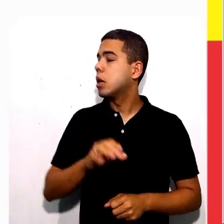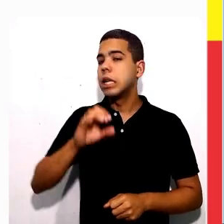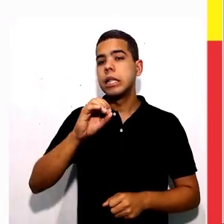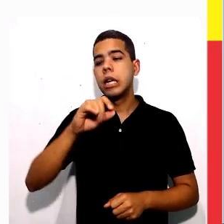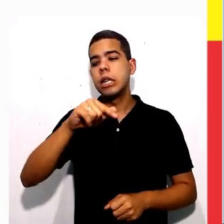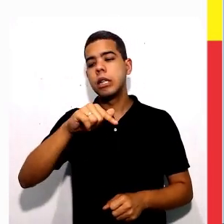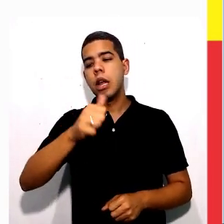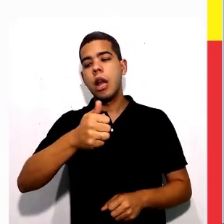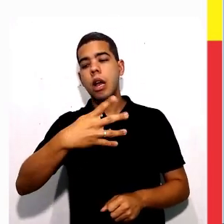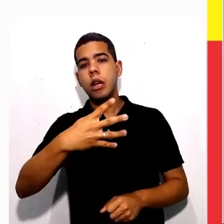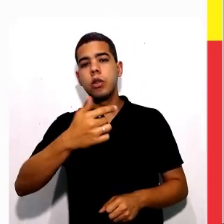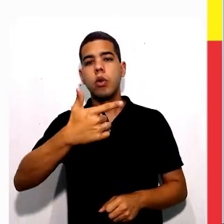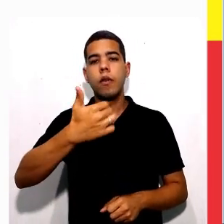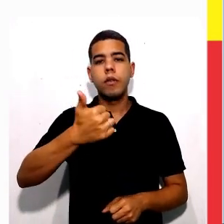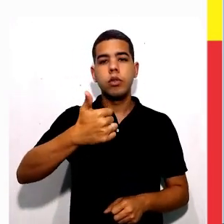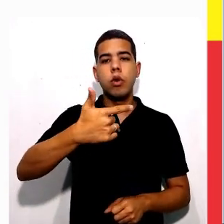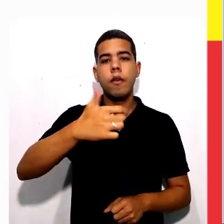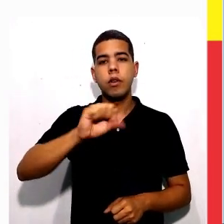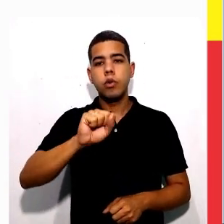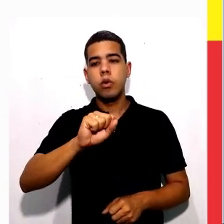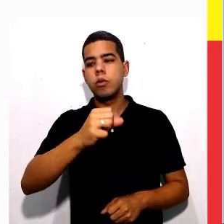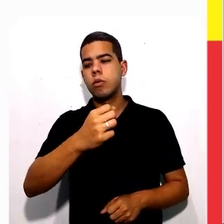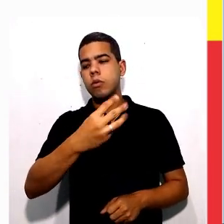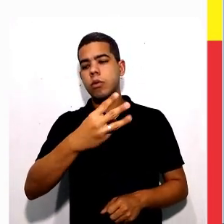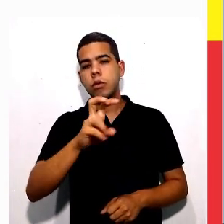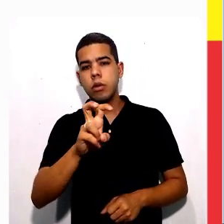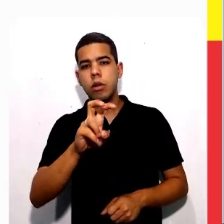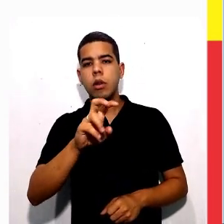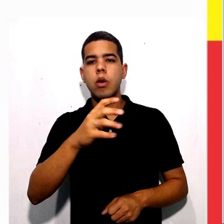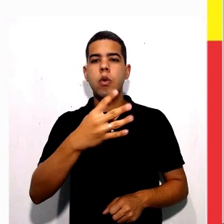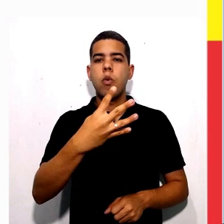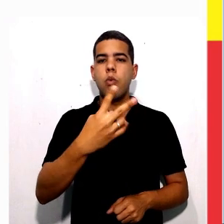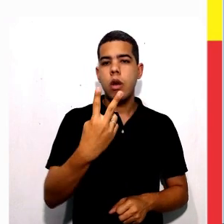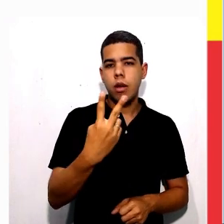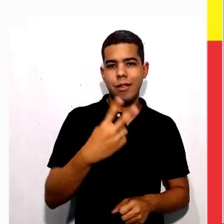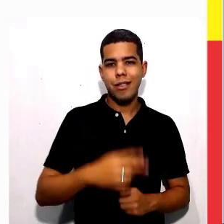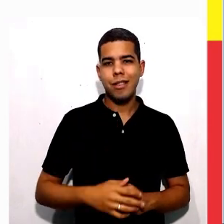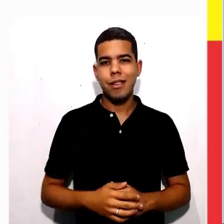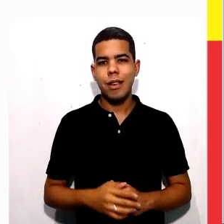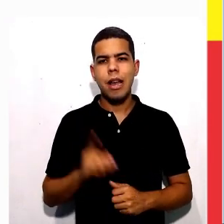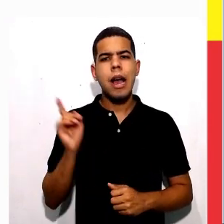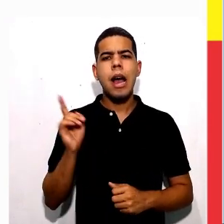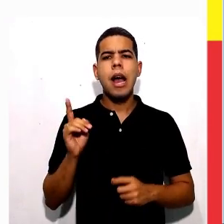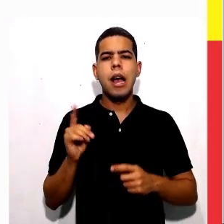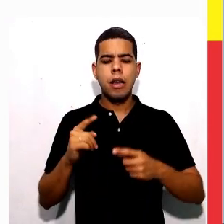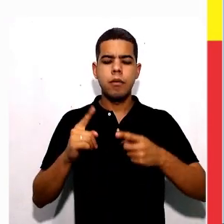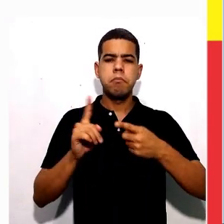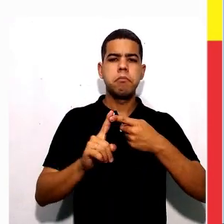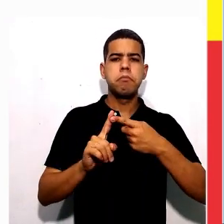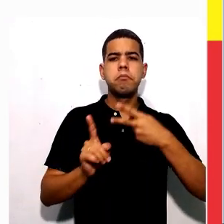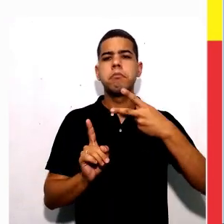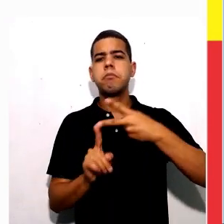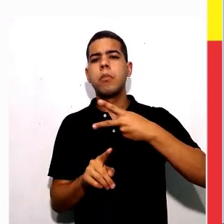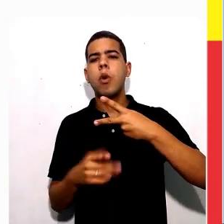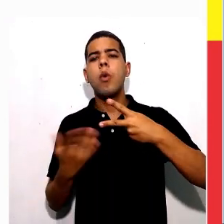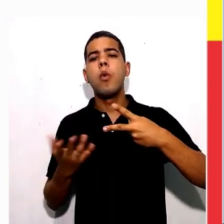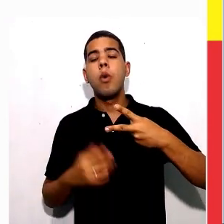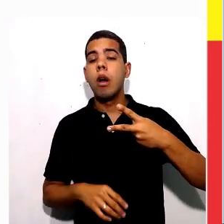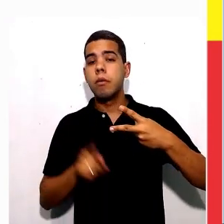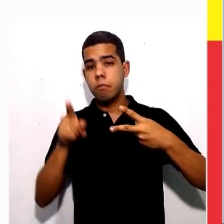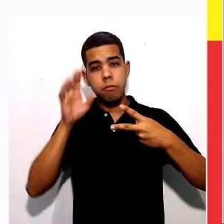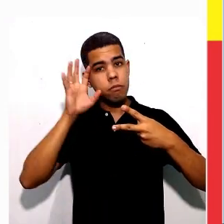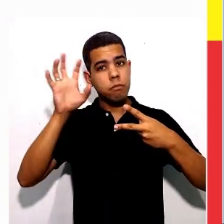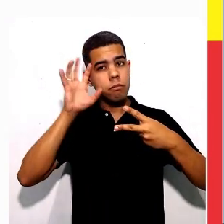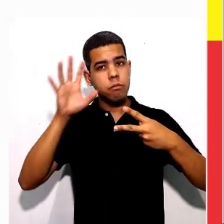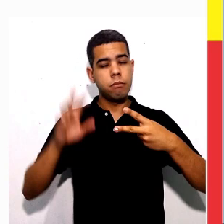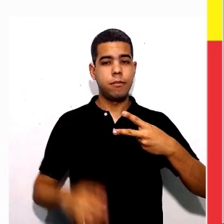7, 14, 28, 35, 42. Essa sequência é recursiva ou não? Pense